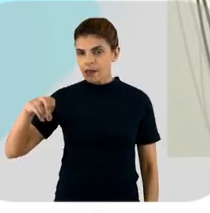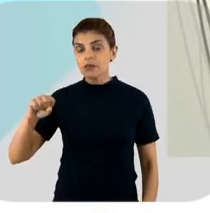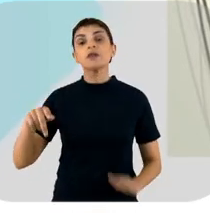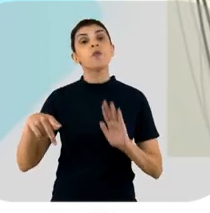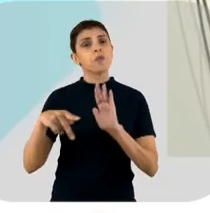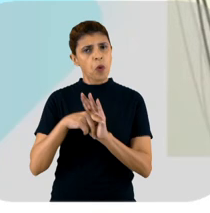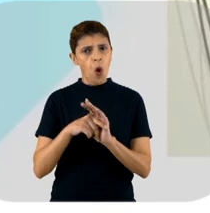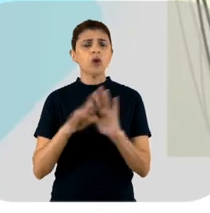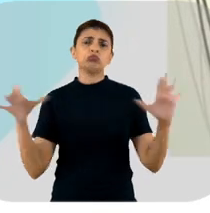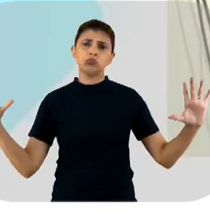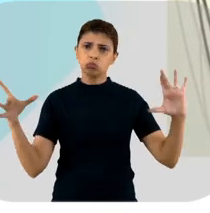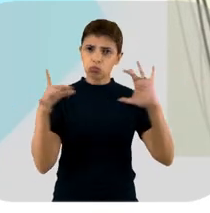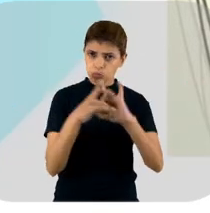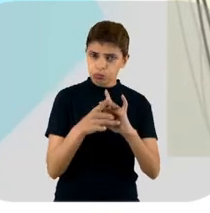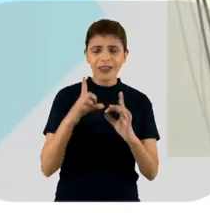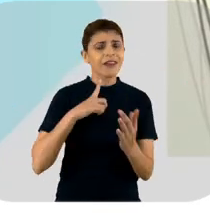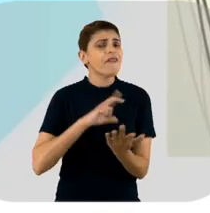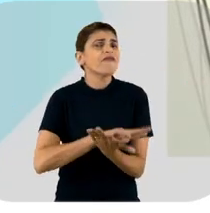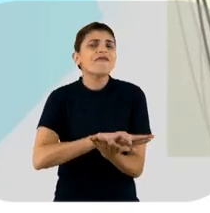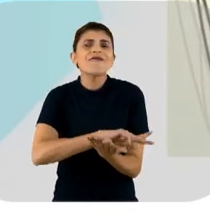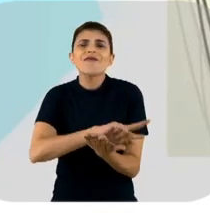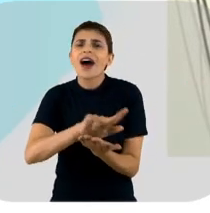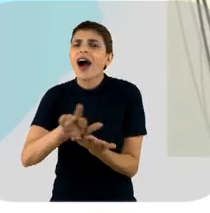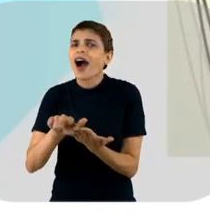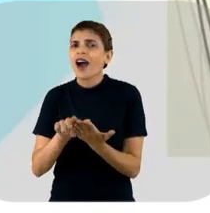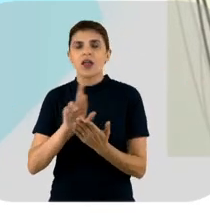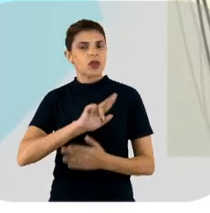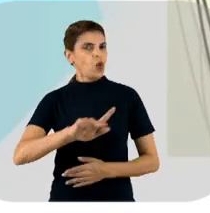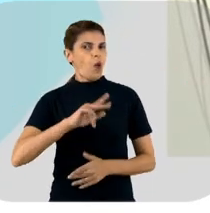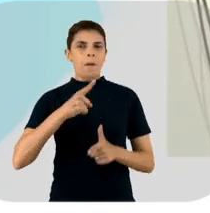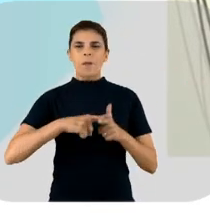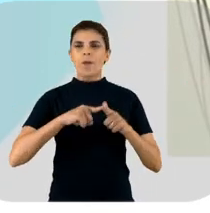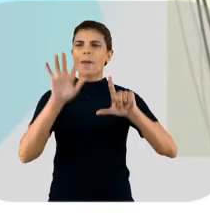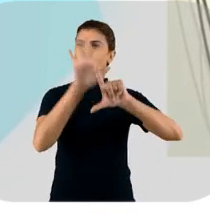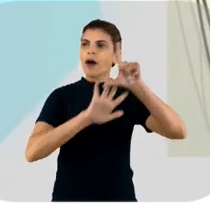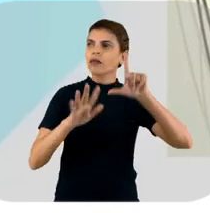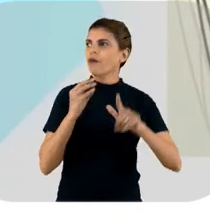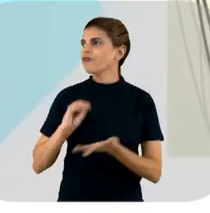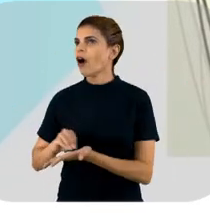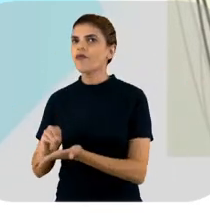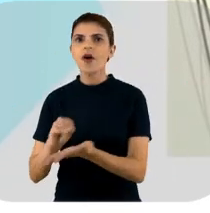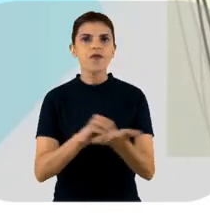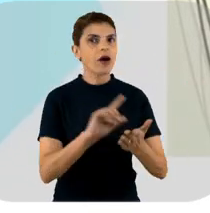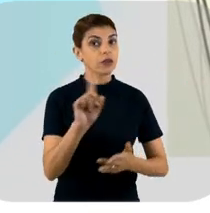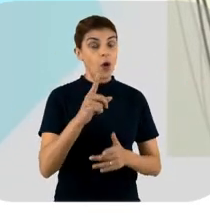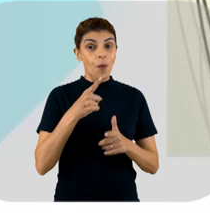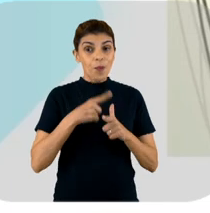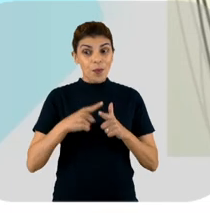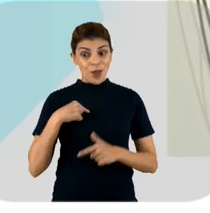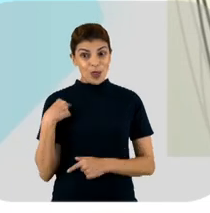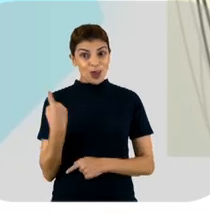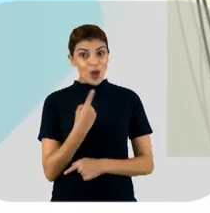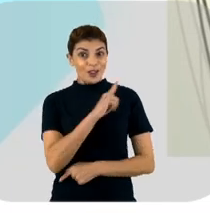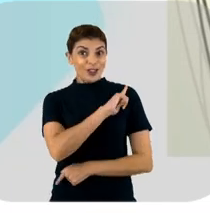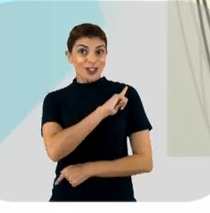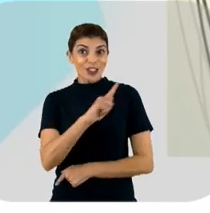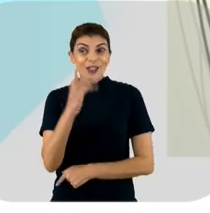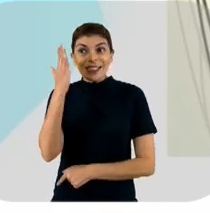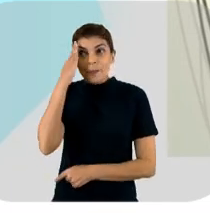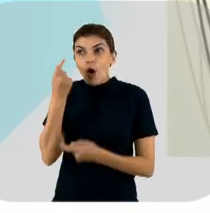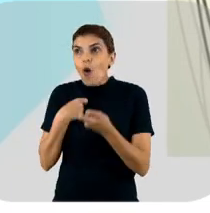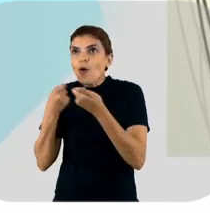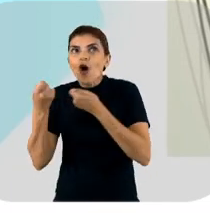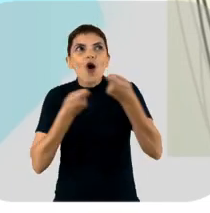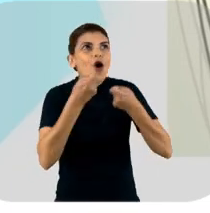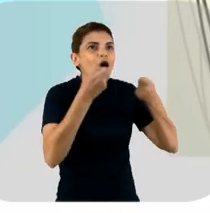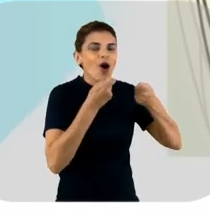também é legal, você pode integrar, você tem várias, não é problema de plataformas. O problema nosso é um pouco de gestão de